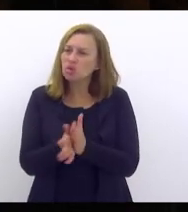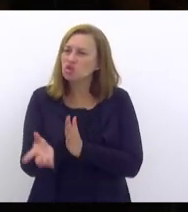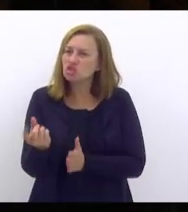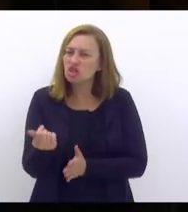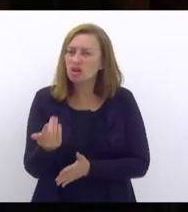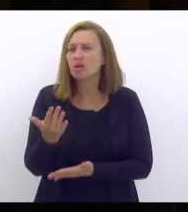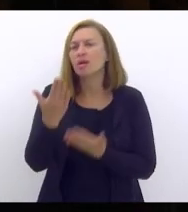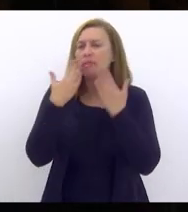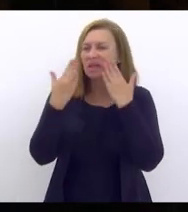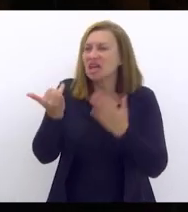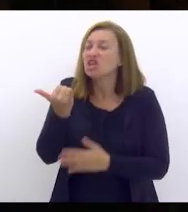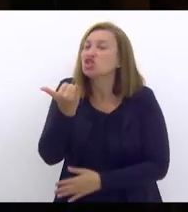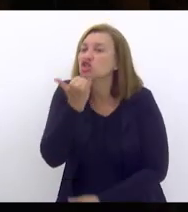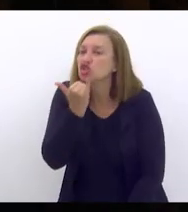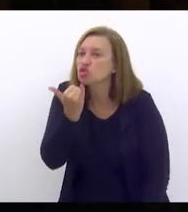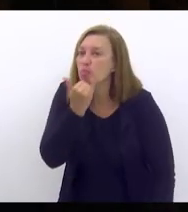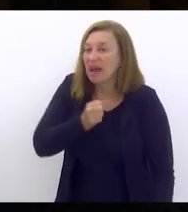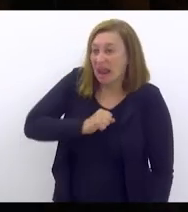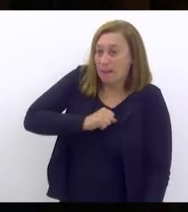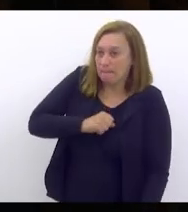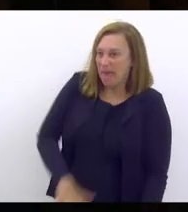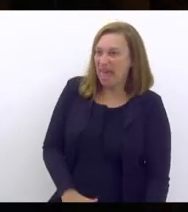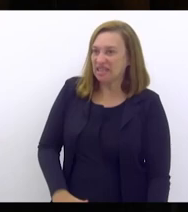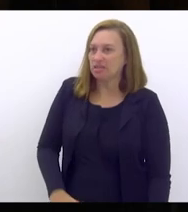aqui o parlamento, aquela merda.